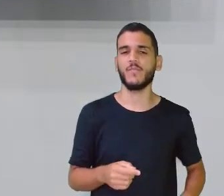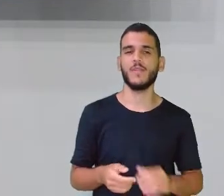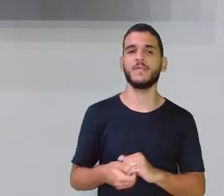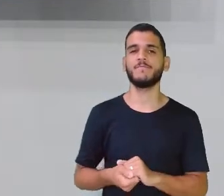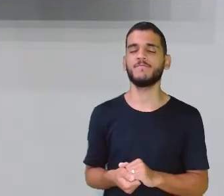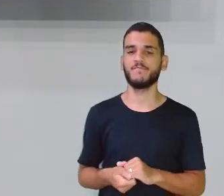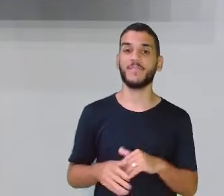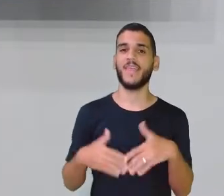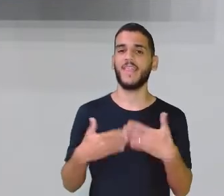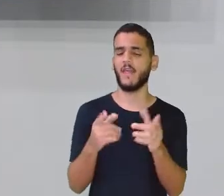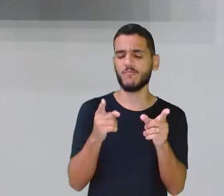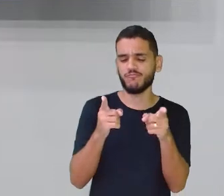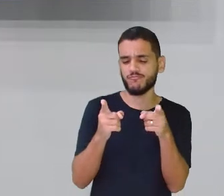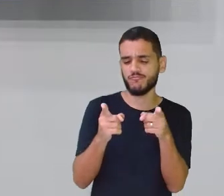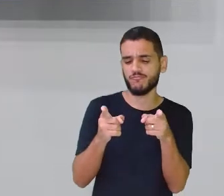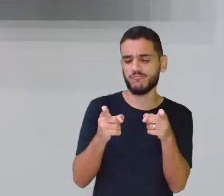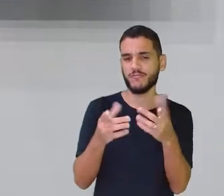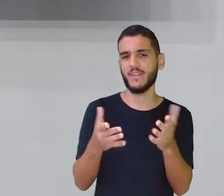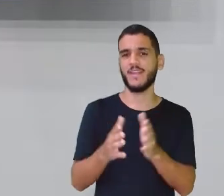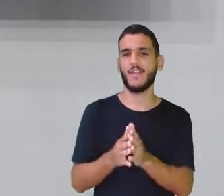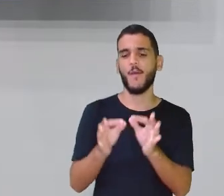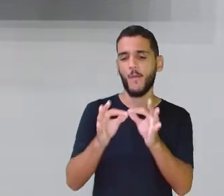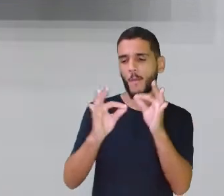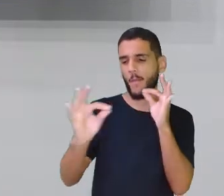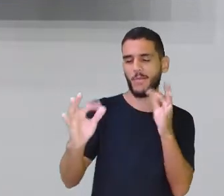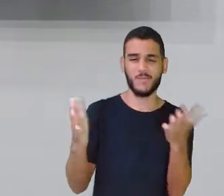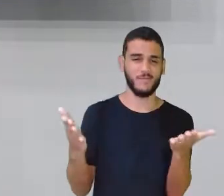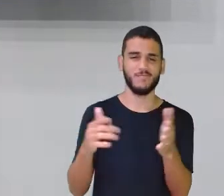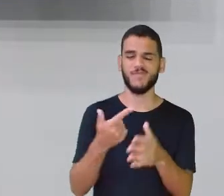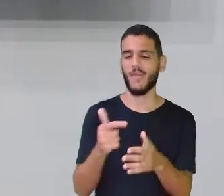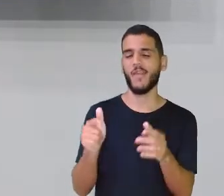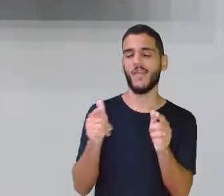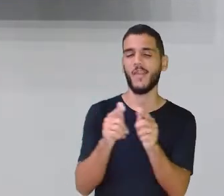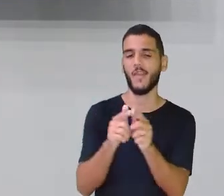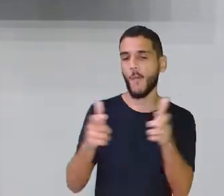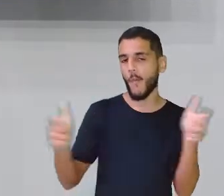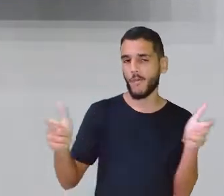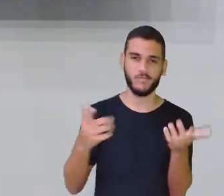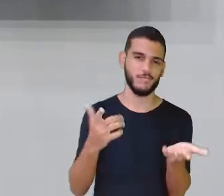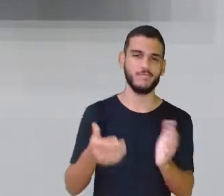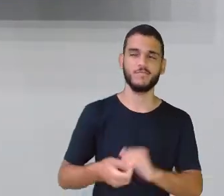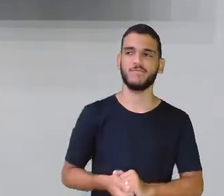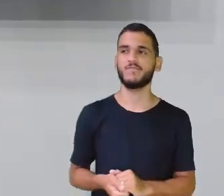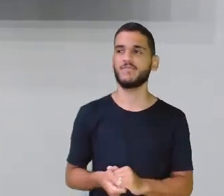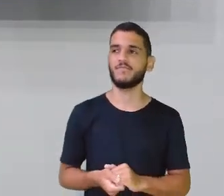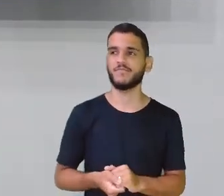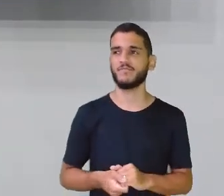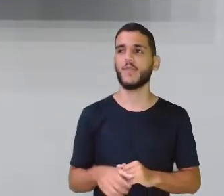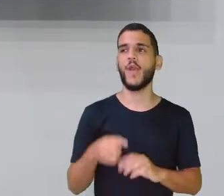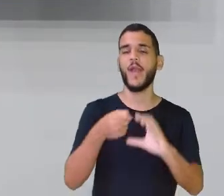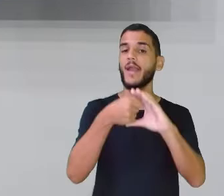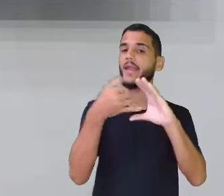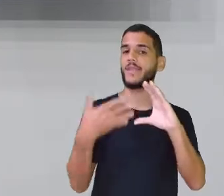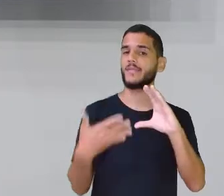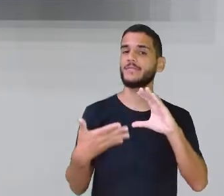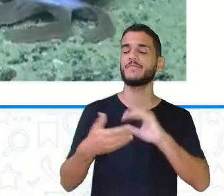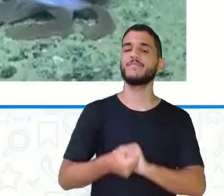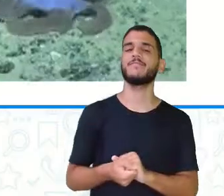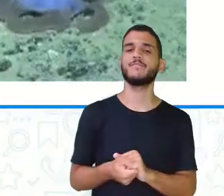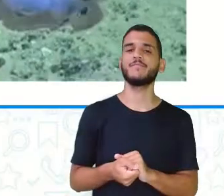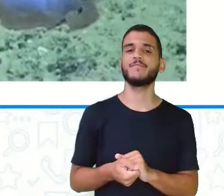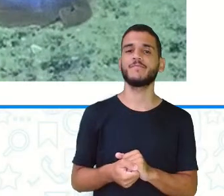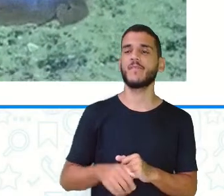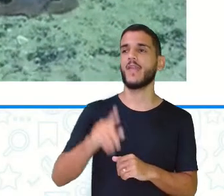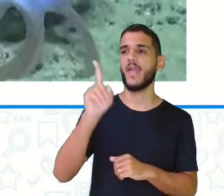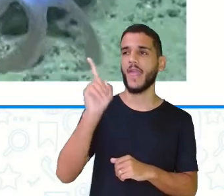assim. Mais ou menos esse tamanho ele tem. Ele é pequenininho mesmo, tá? E olha só, outras características que a gente pode dizer ele, ó. Ele é